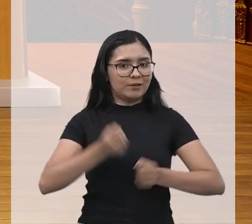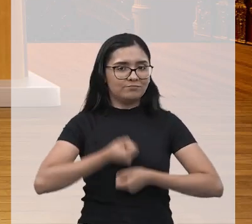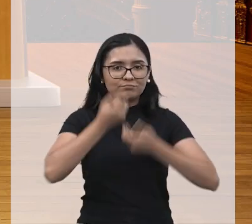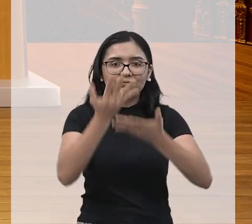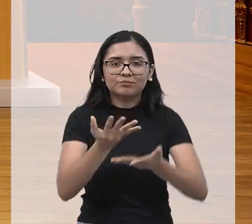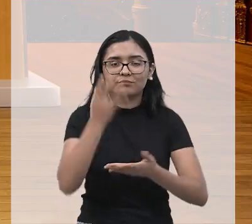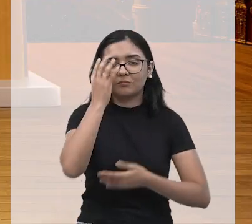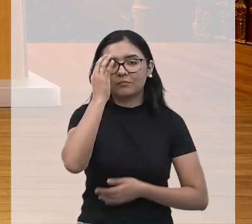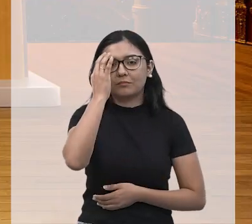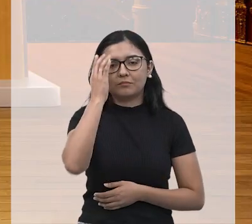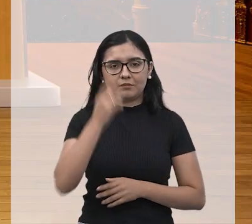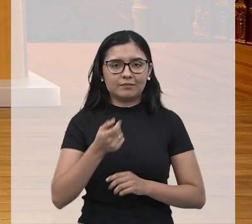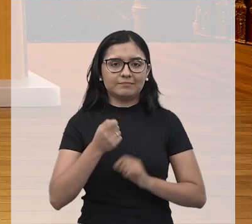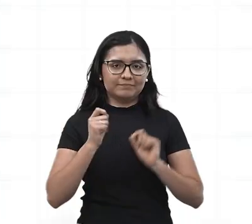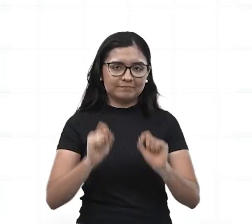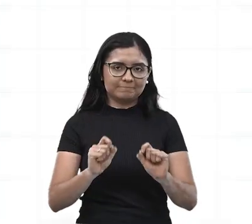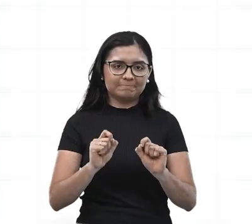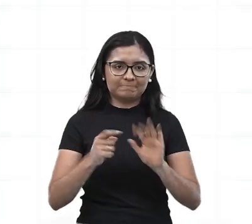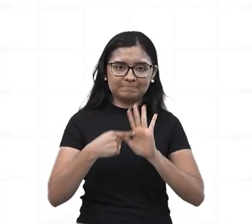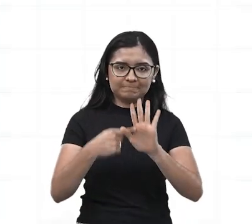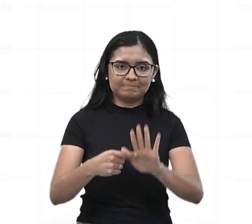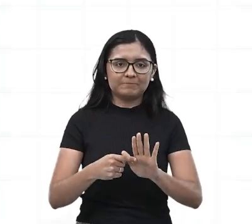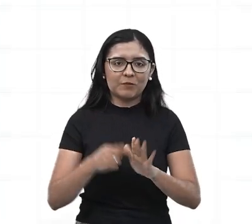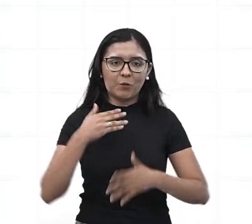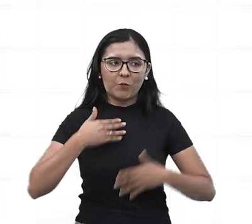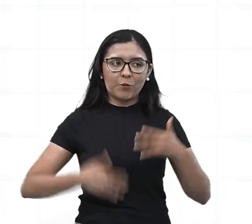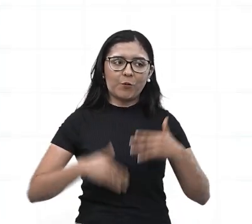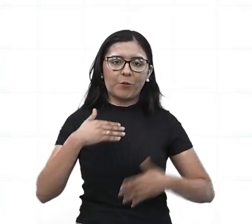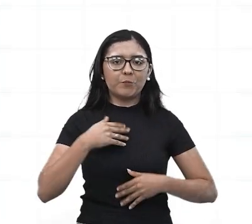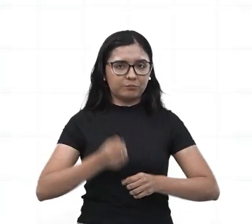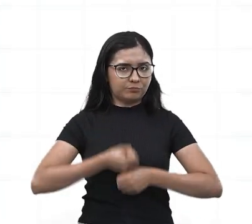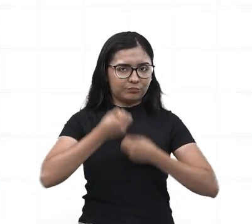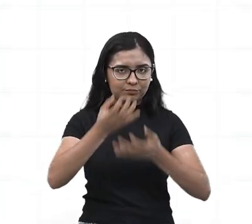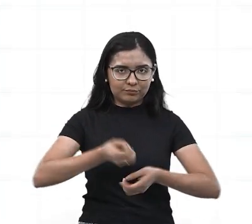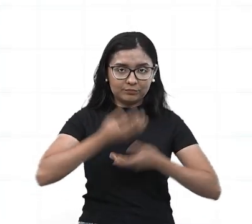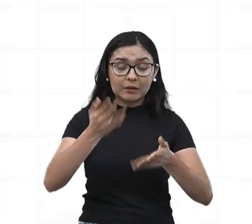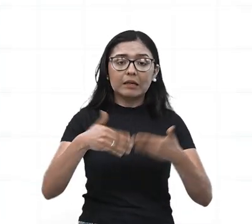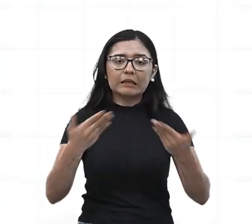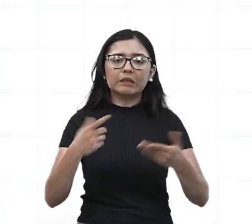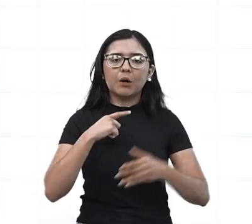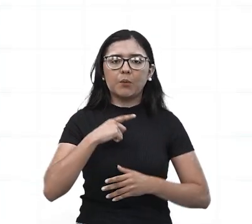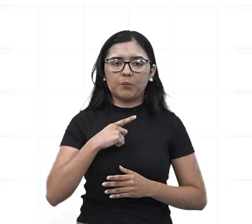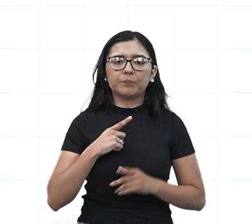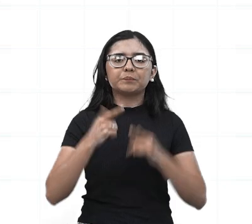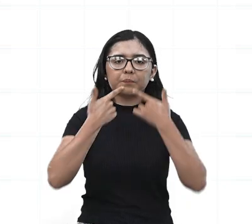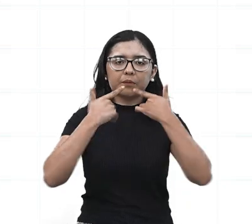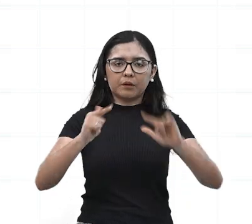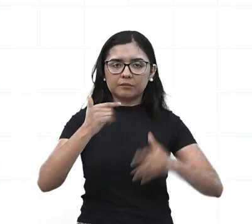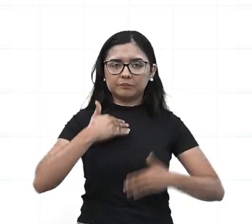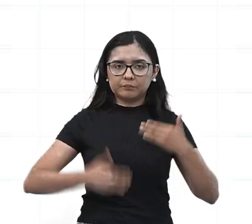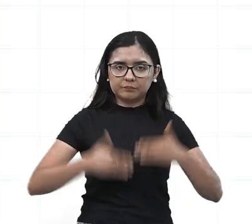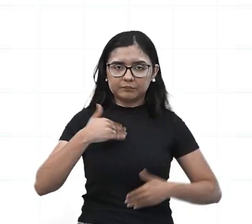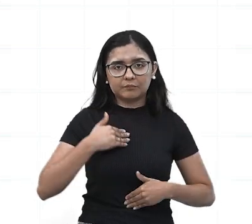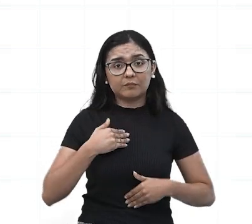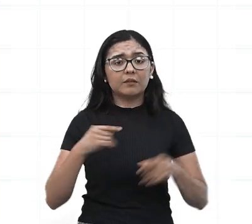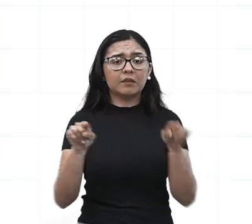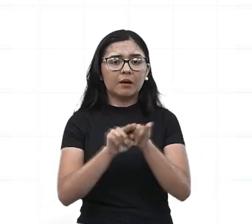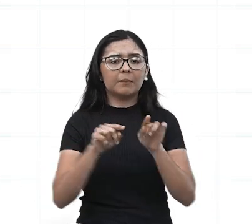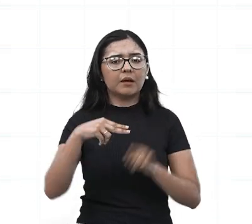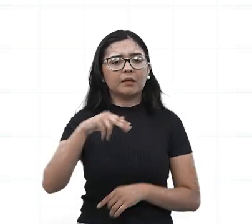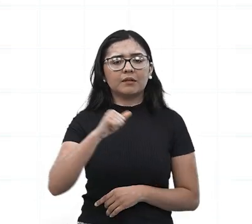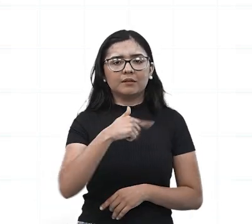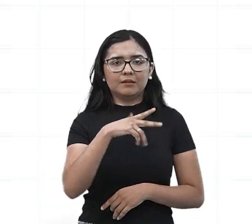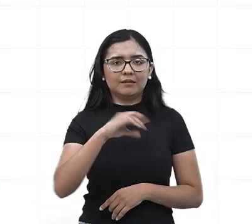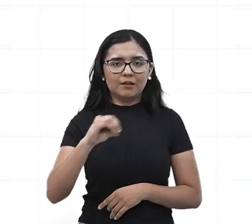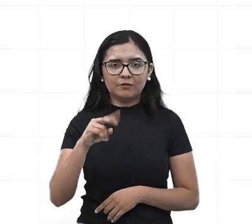sabiam que o nosso corpo fala? Sim, é verdade, o nosso corpo fala. A linguagem corporal, também chamada de não verbal, é